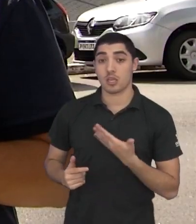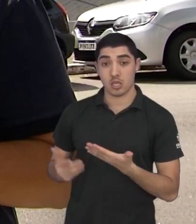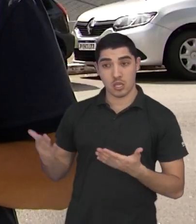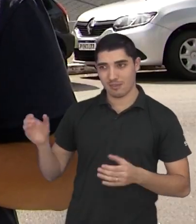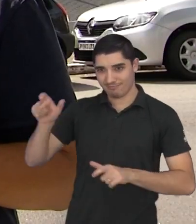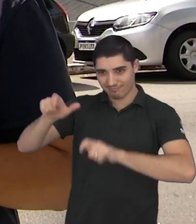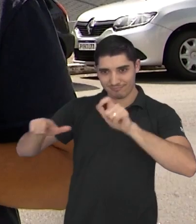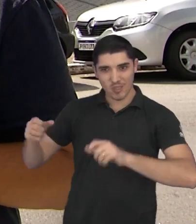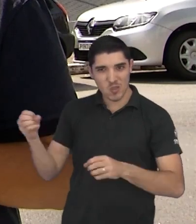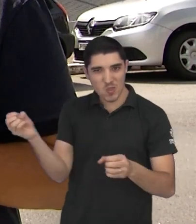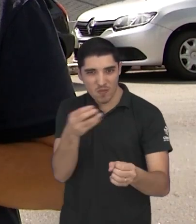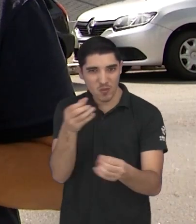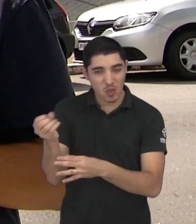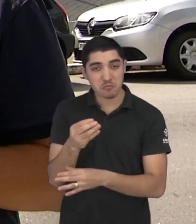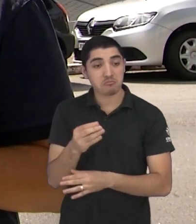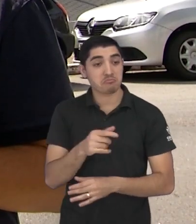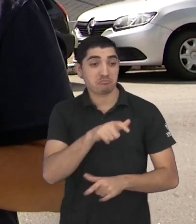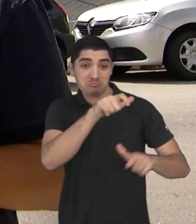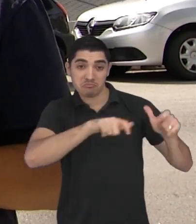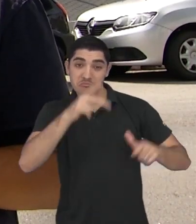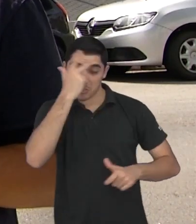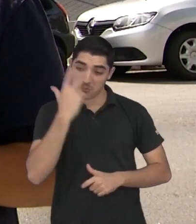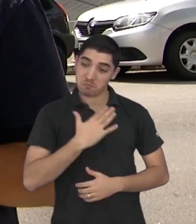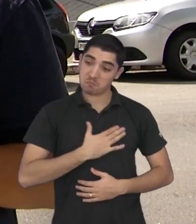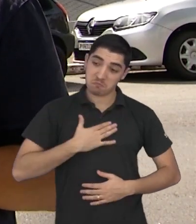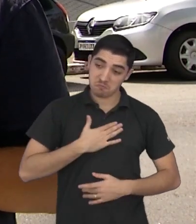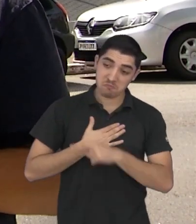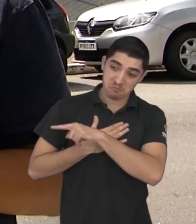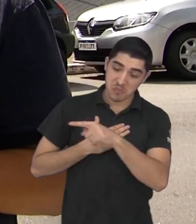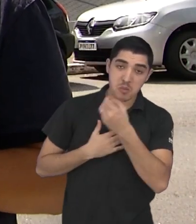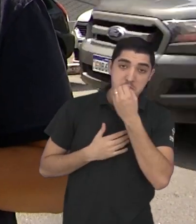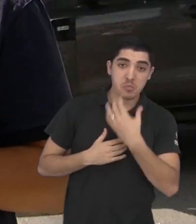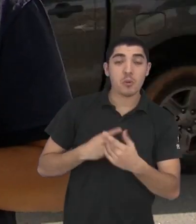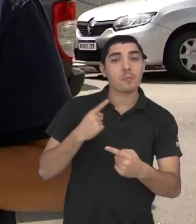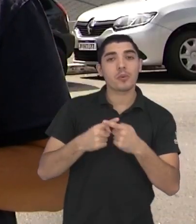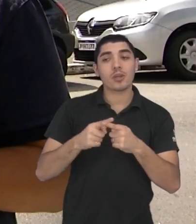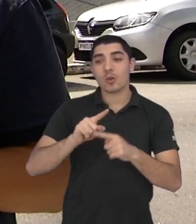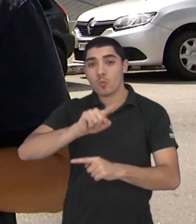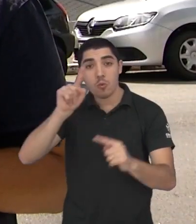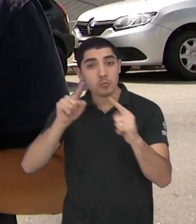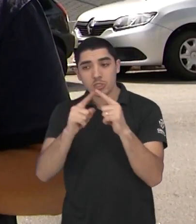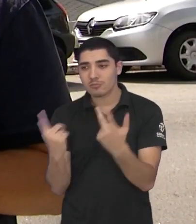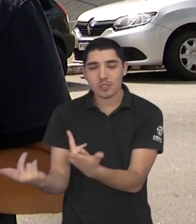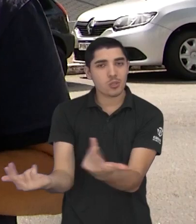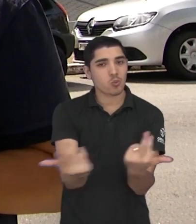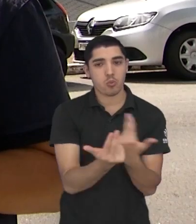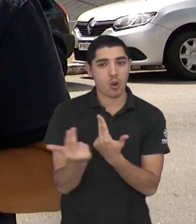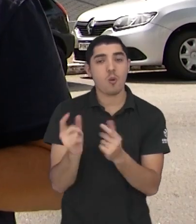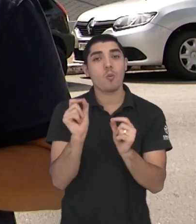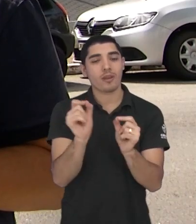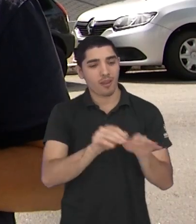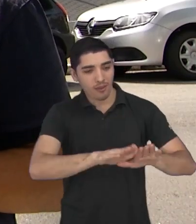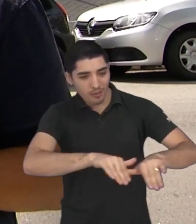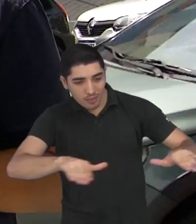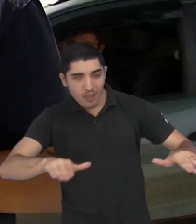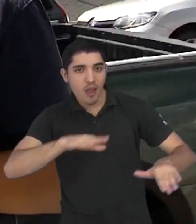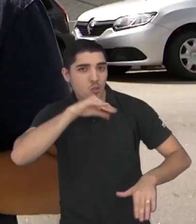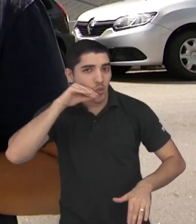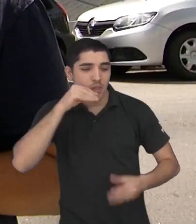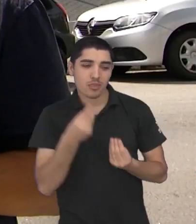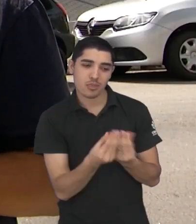como poda de árvore, troca de lâmpadas, limpeza pública, tapa-buraco e ronda policial. Também teve pedidos para agilizar